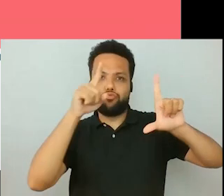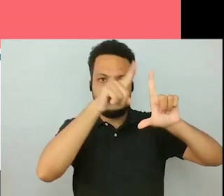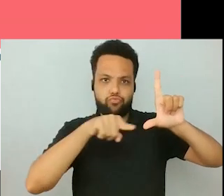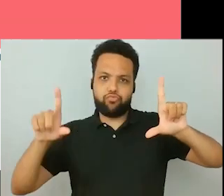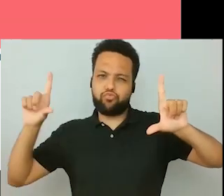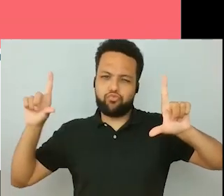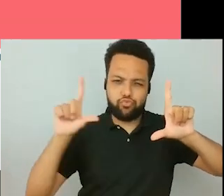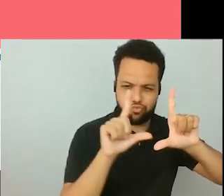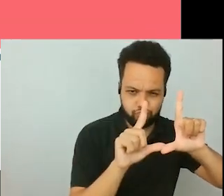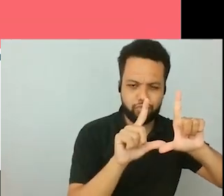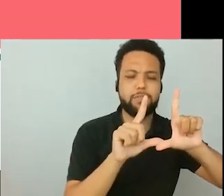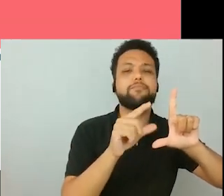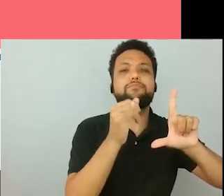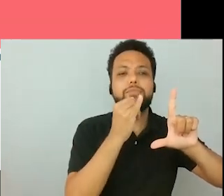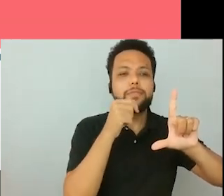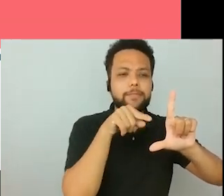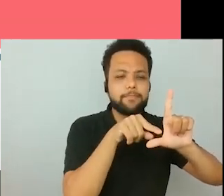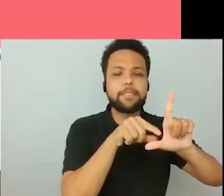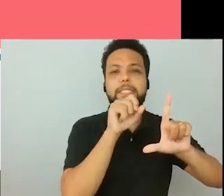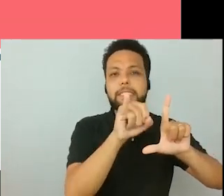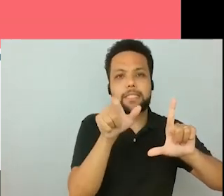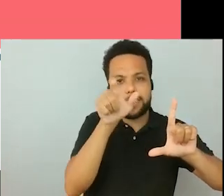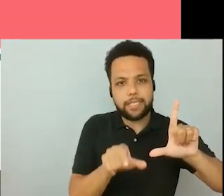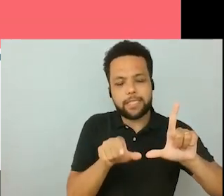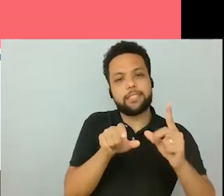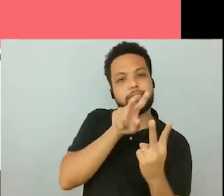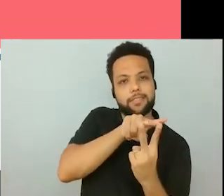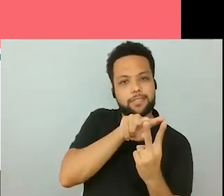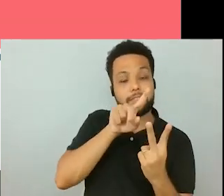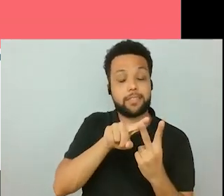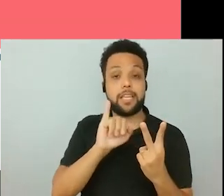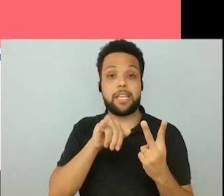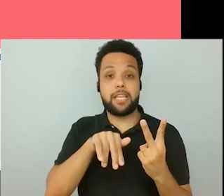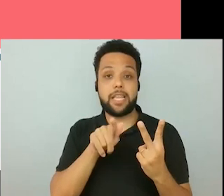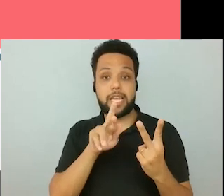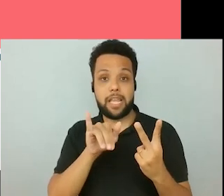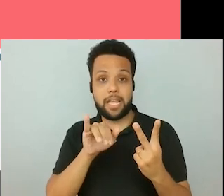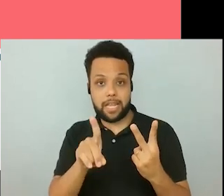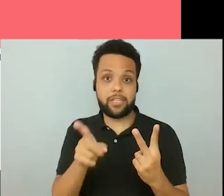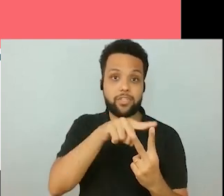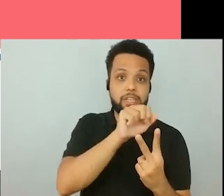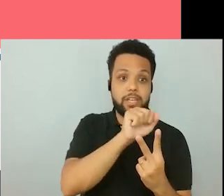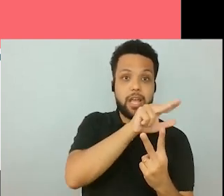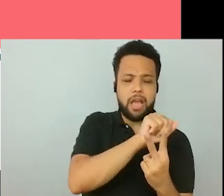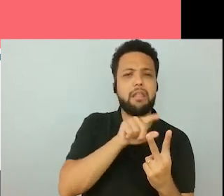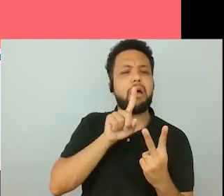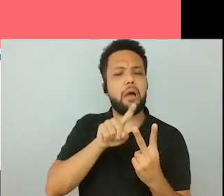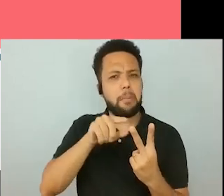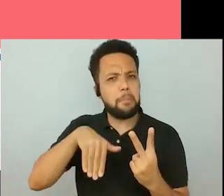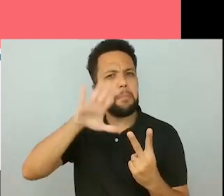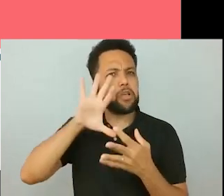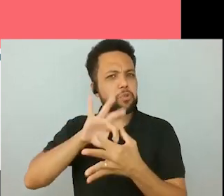que, por exemplo, se a Ingrid e a Ana forem parear para que a Ana consiga mais contexto do